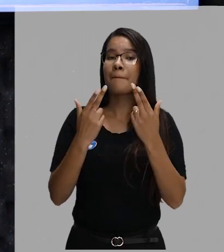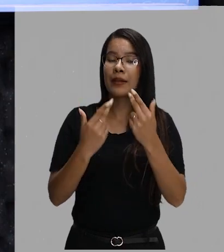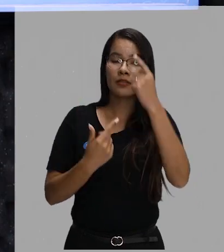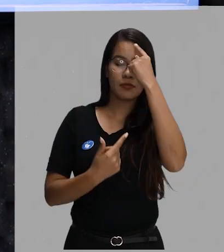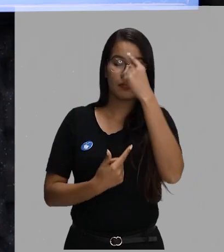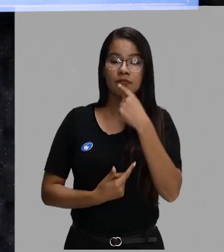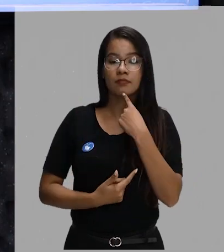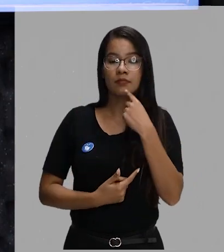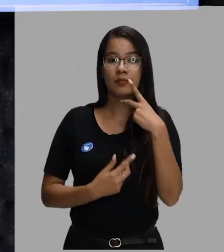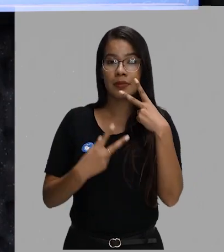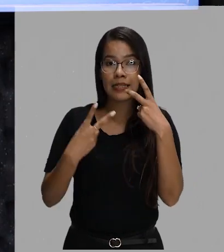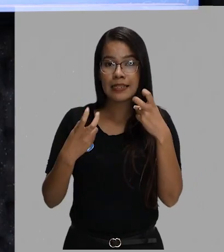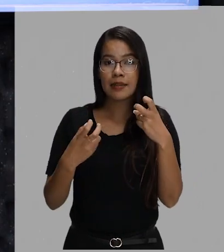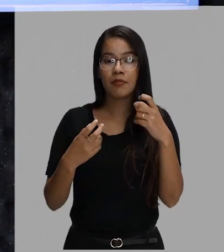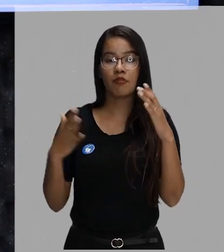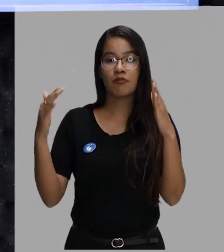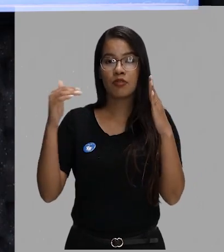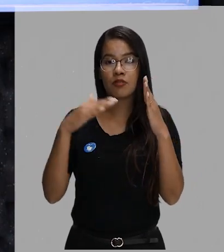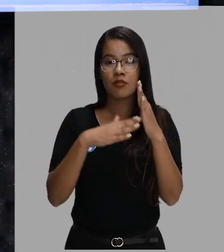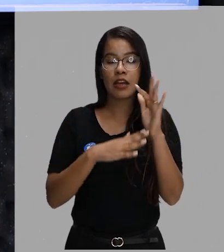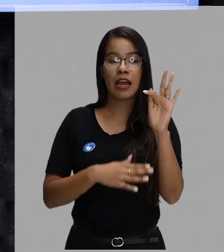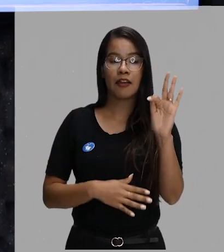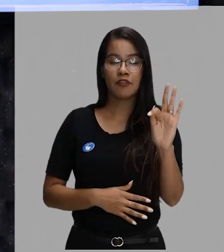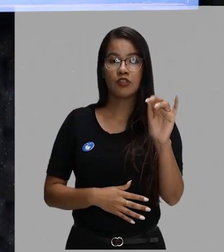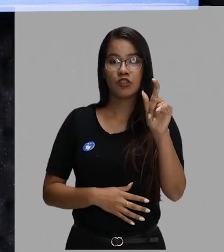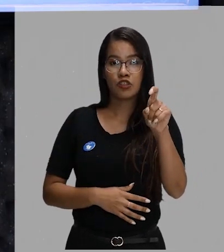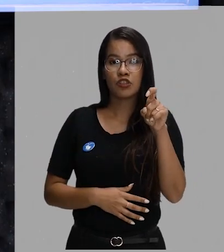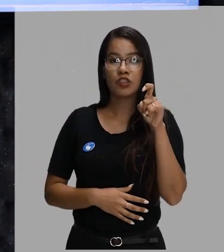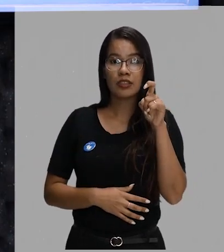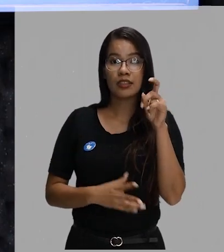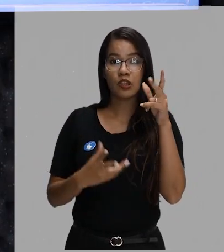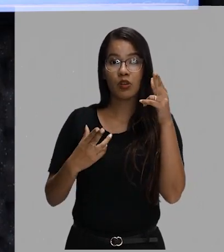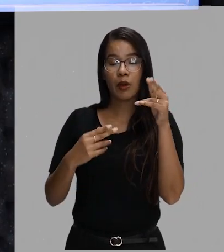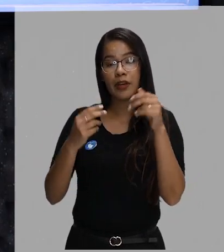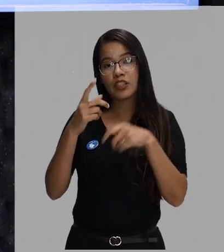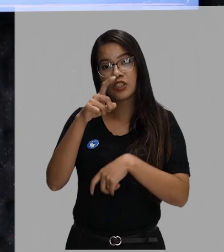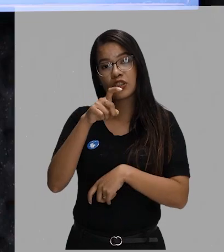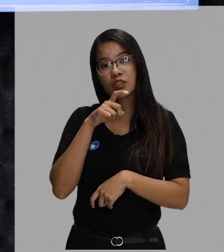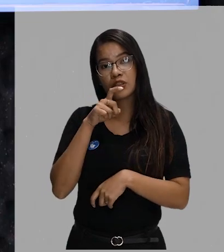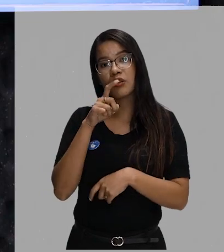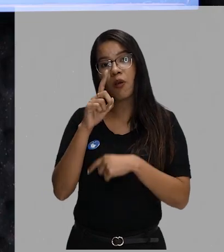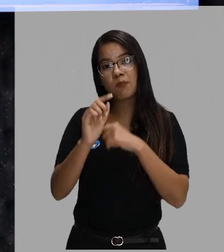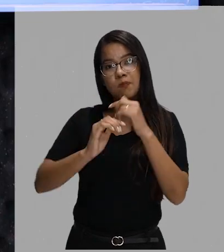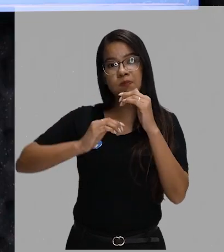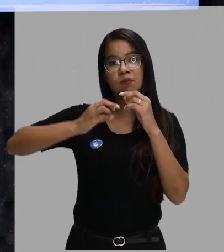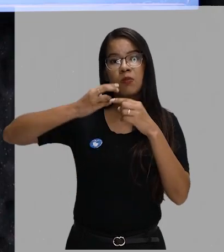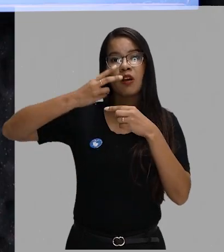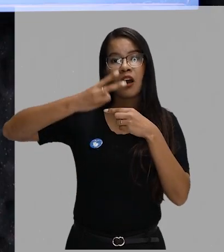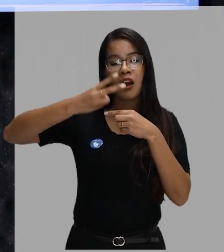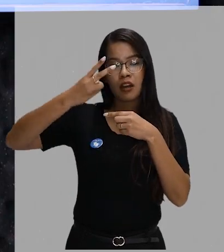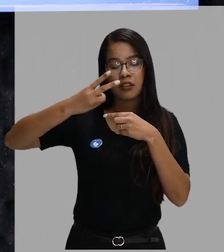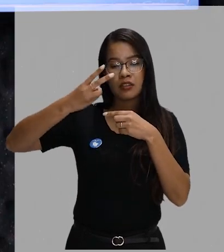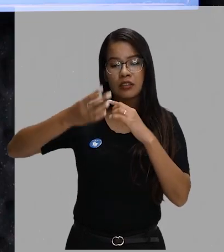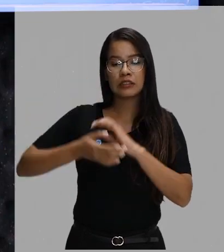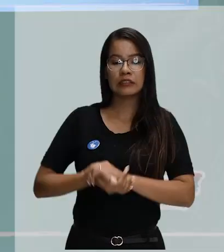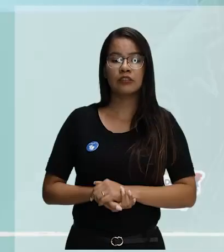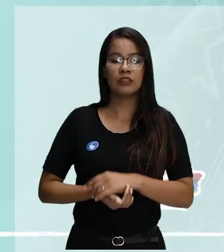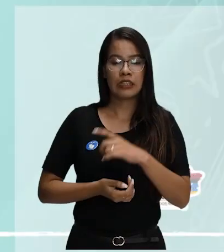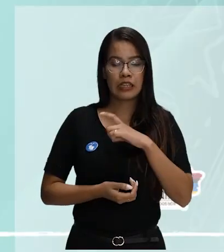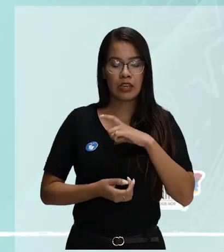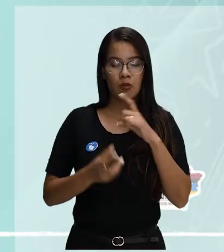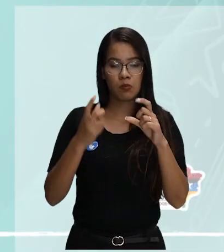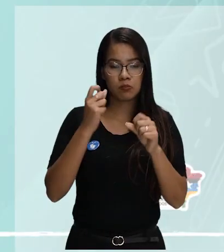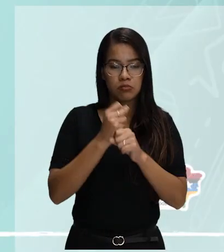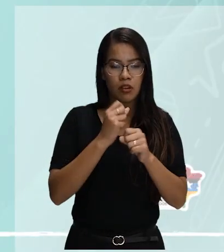aqui uma função f de x igual a x ao quadrado menos 4 e fui calcular a imagem do 3 e a imagem do